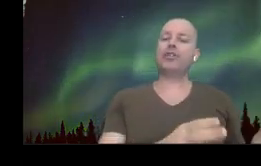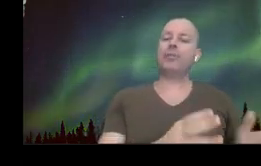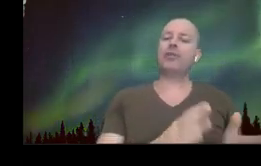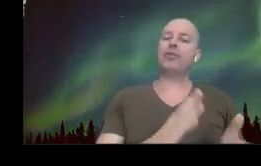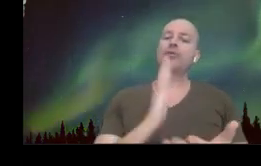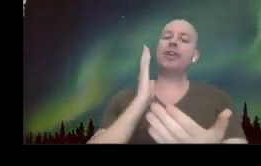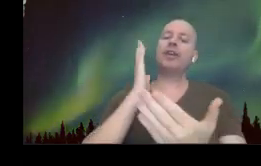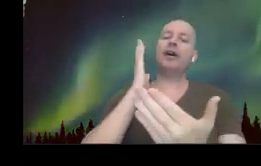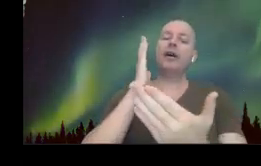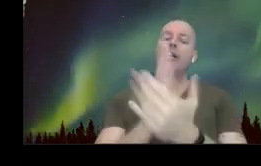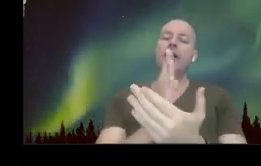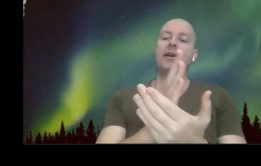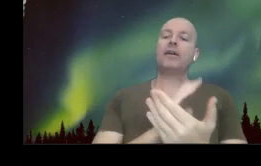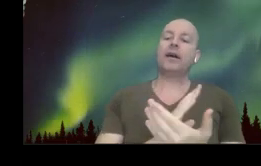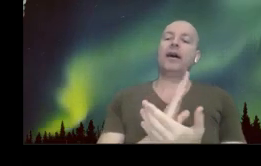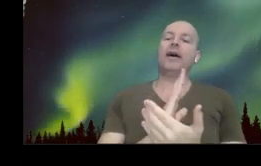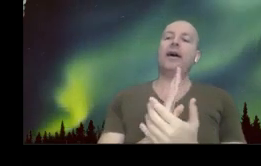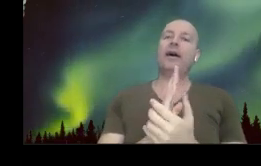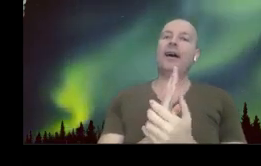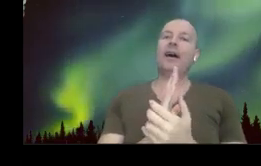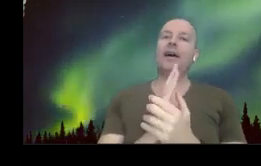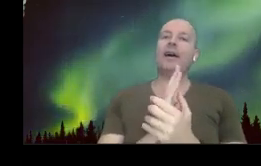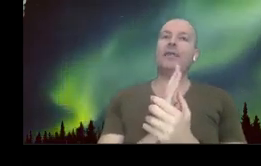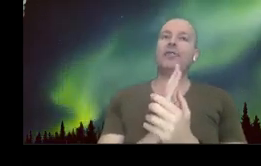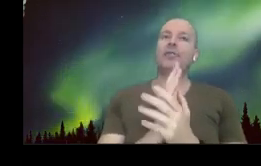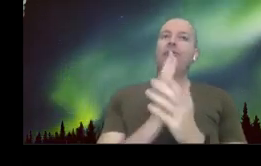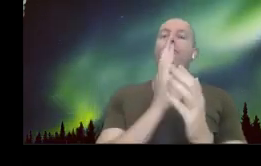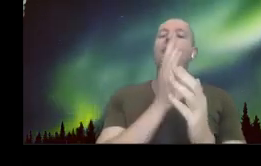poderia proteger, mas eu não conseguiria